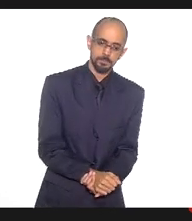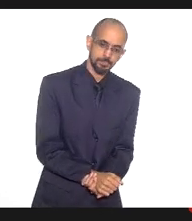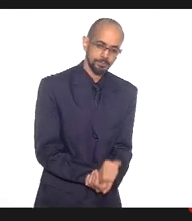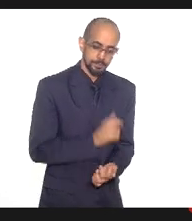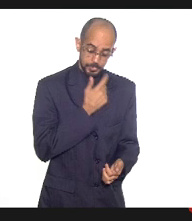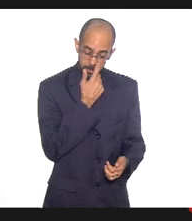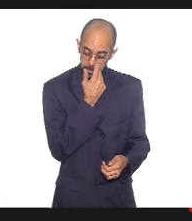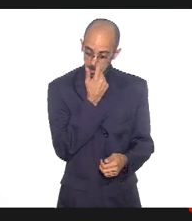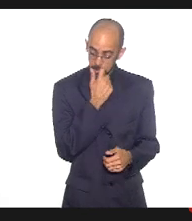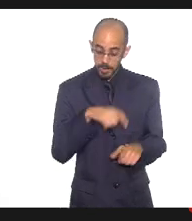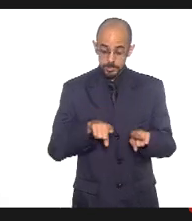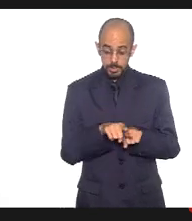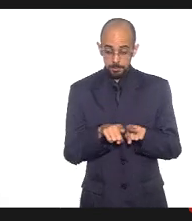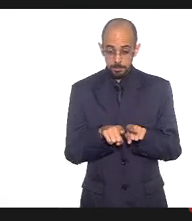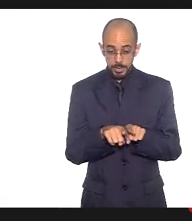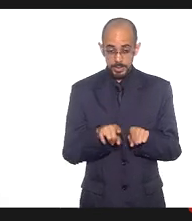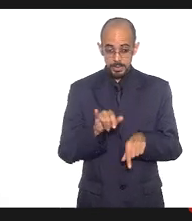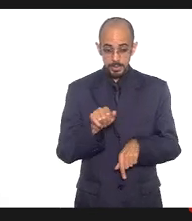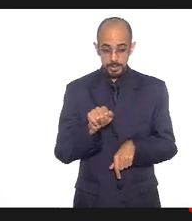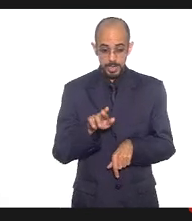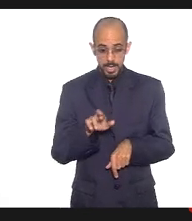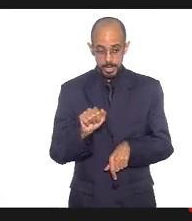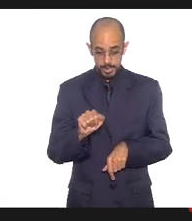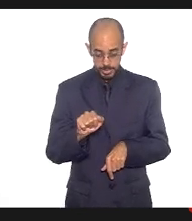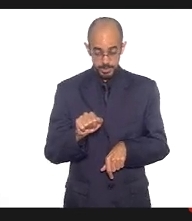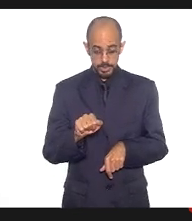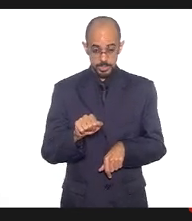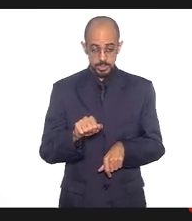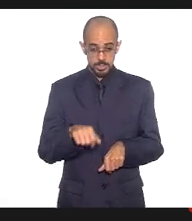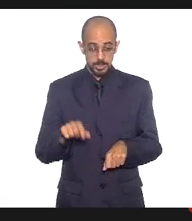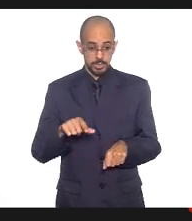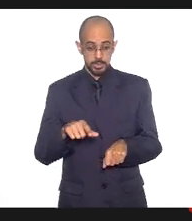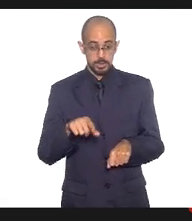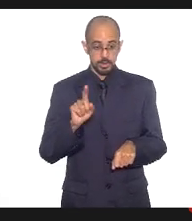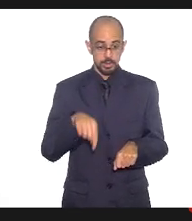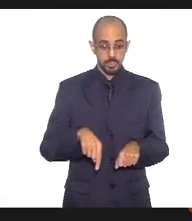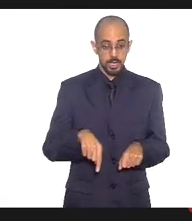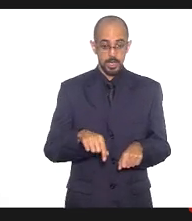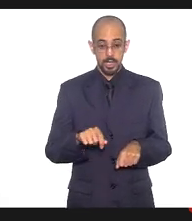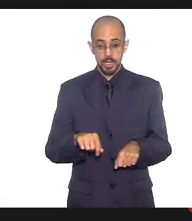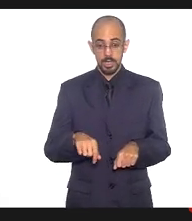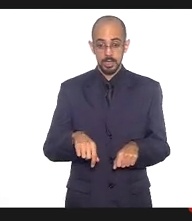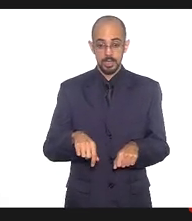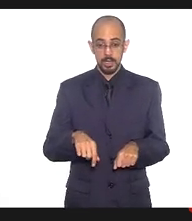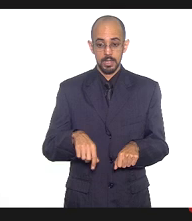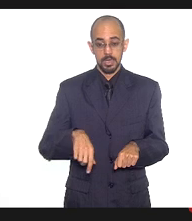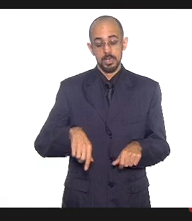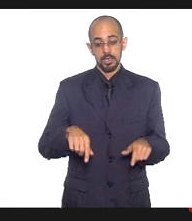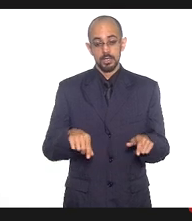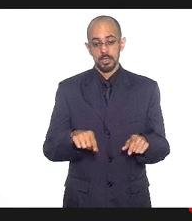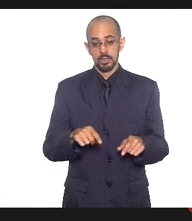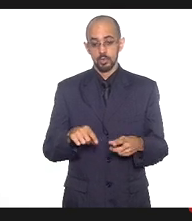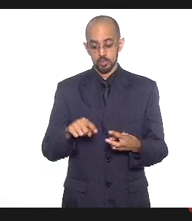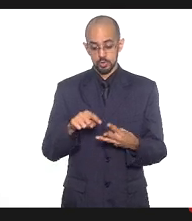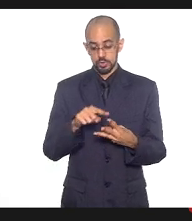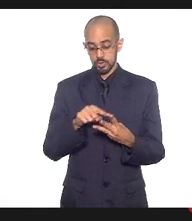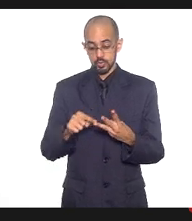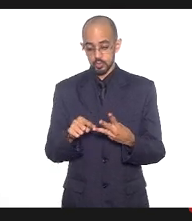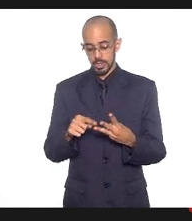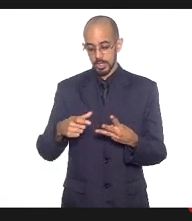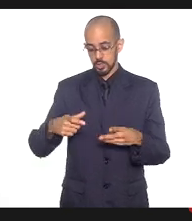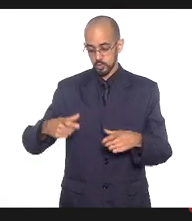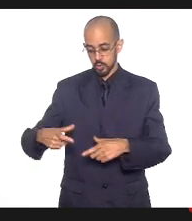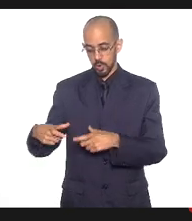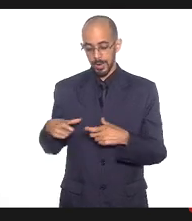Iara, como o colega Mauro bem colocou, composto por Berbigão, Sururu e Atapu, aparecendo e